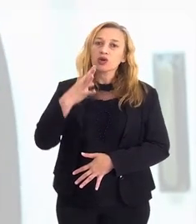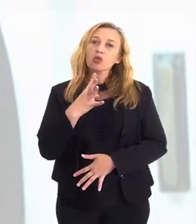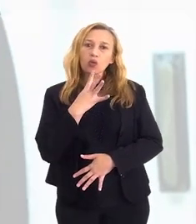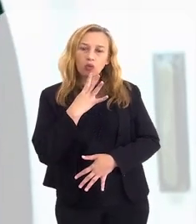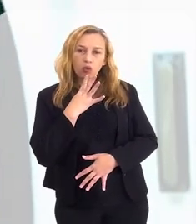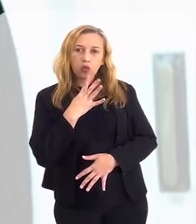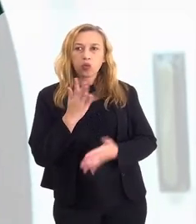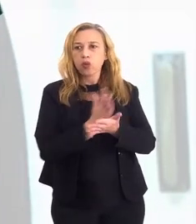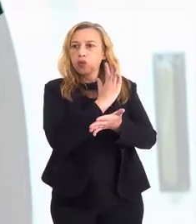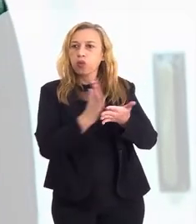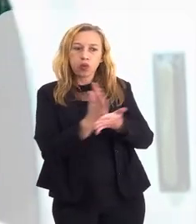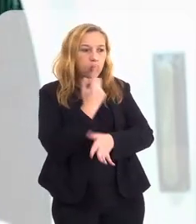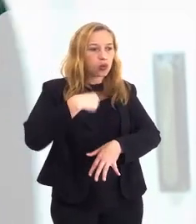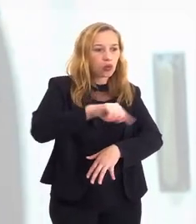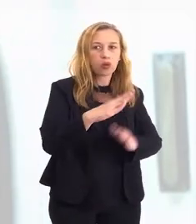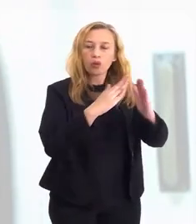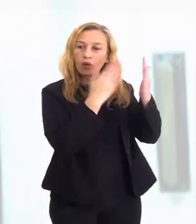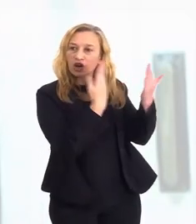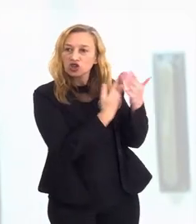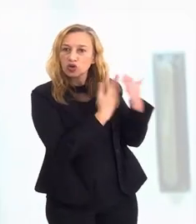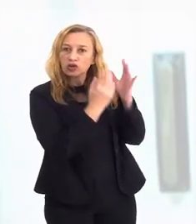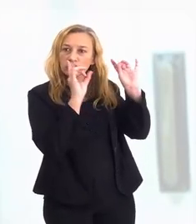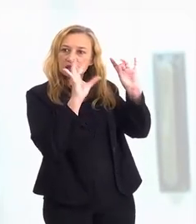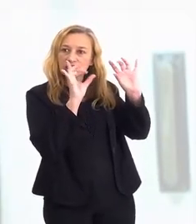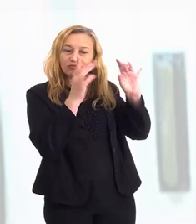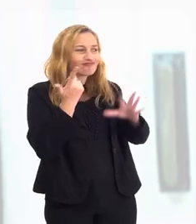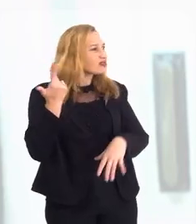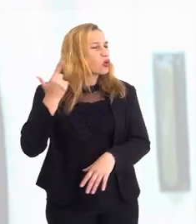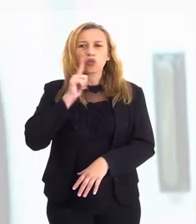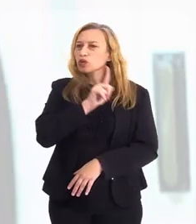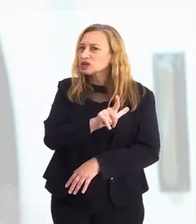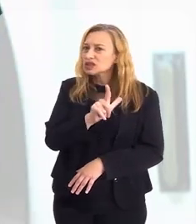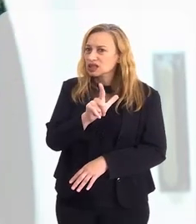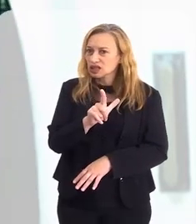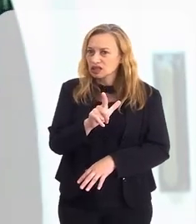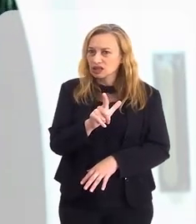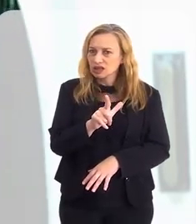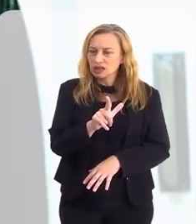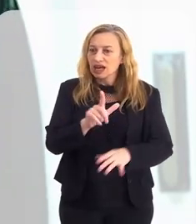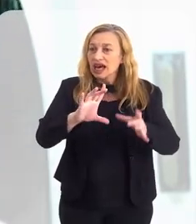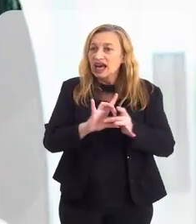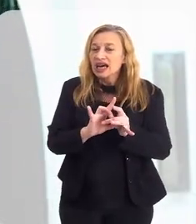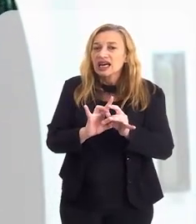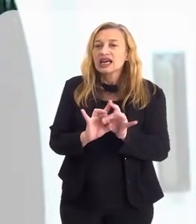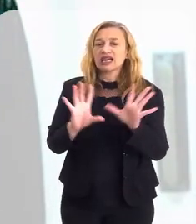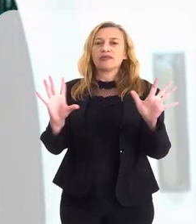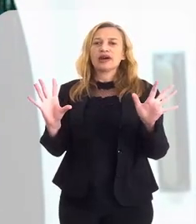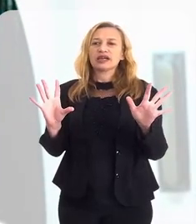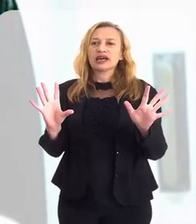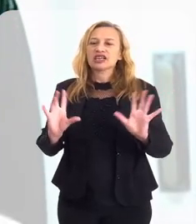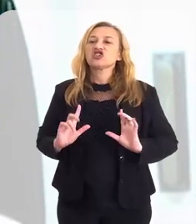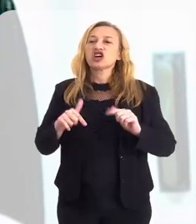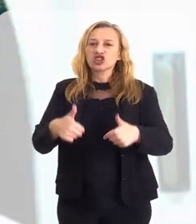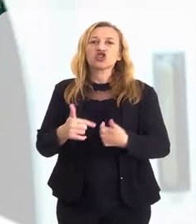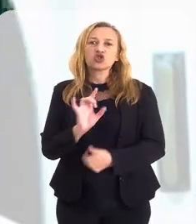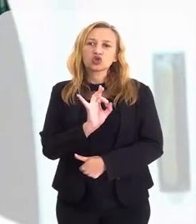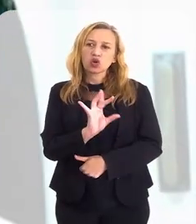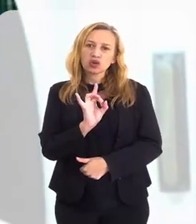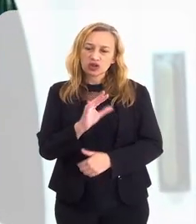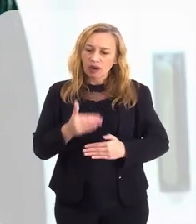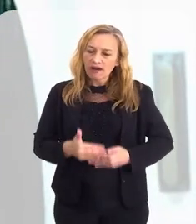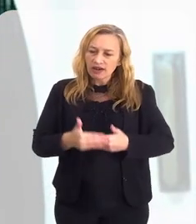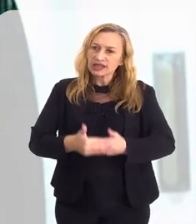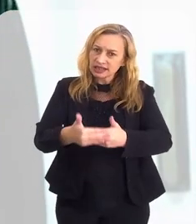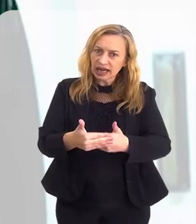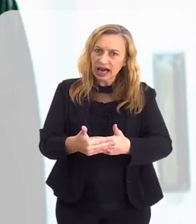que eu conheci alguns, que foram para a escola especial, não conseguiram se apropriar da autonomia, não conseguiram